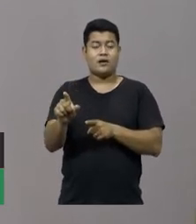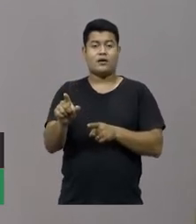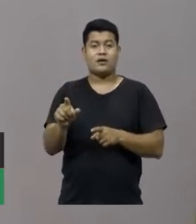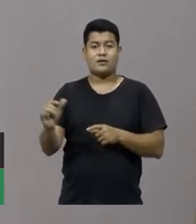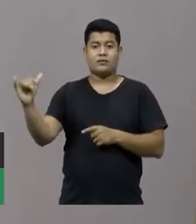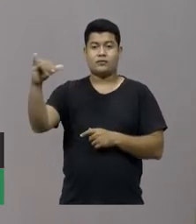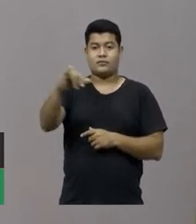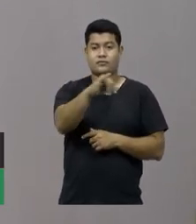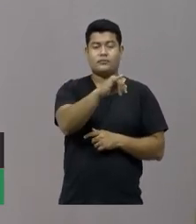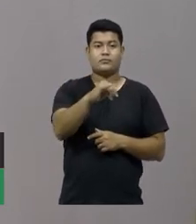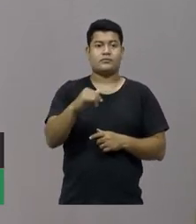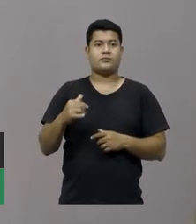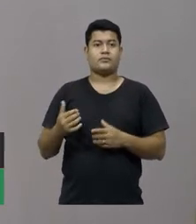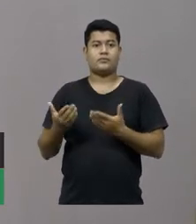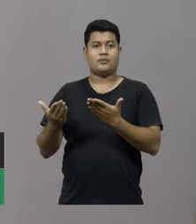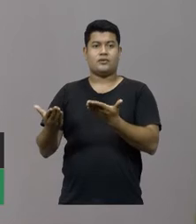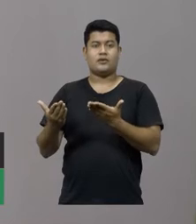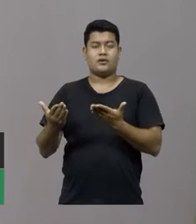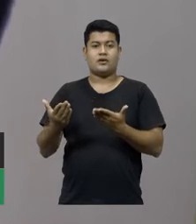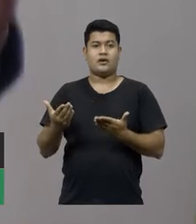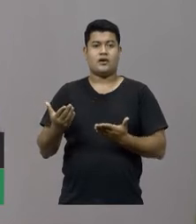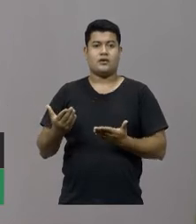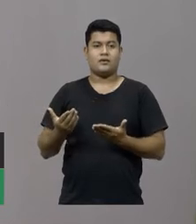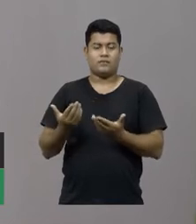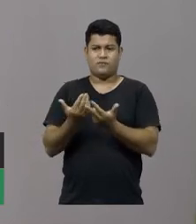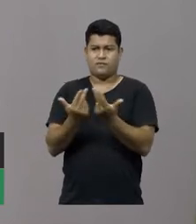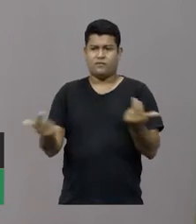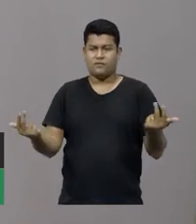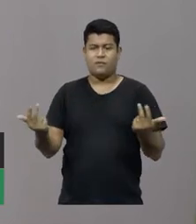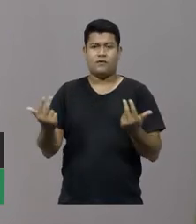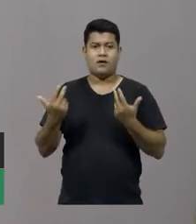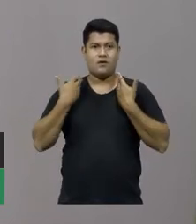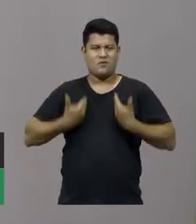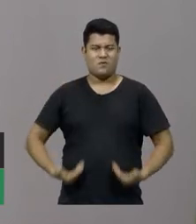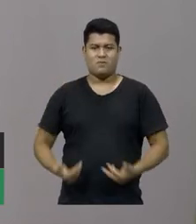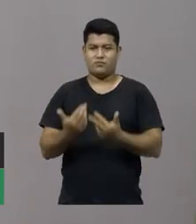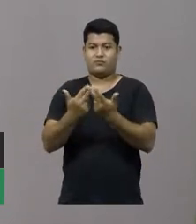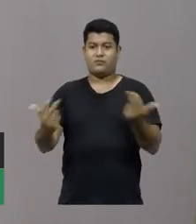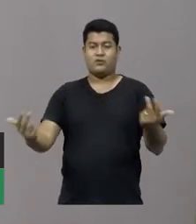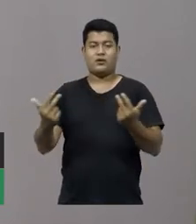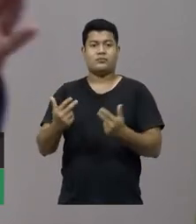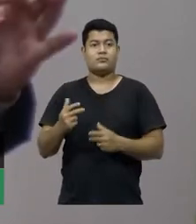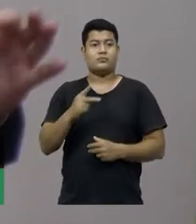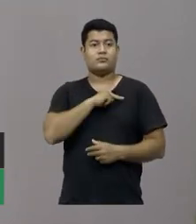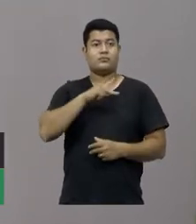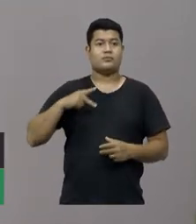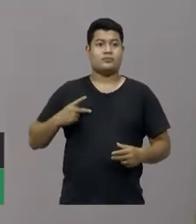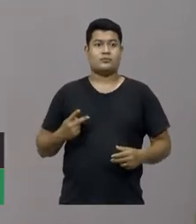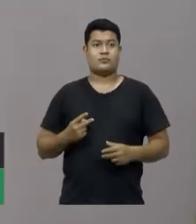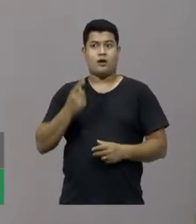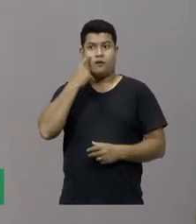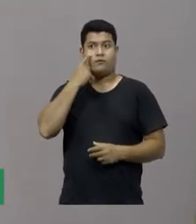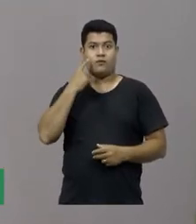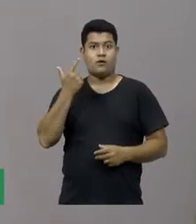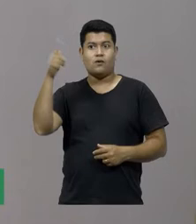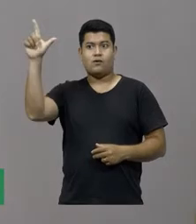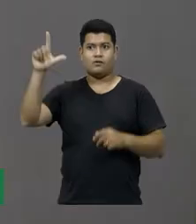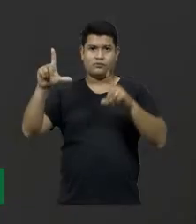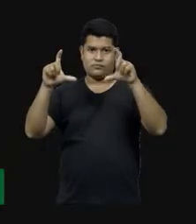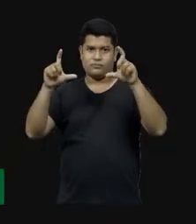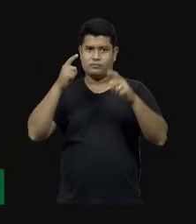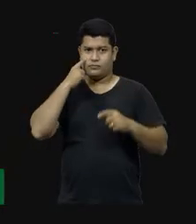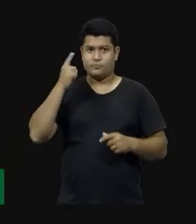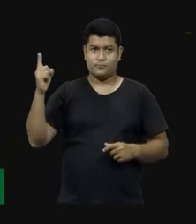de órgãos públicos. Coloca a próxima foto. Olha a próxima foto. Muito bem.